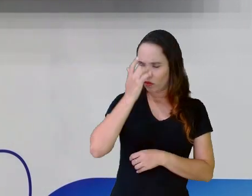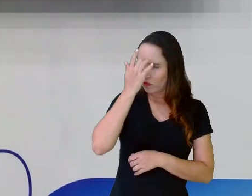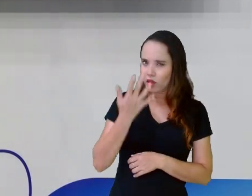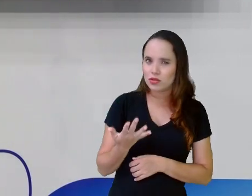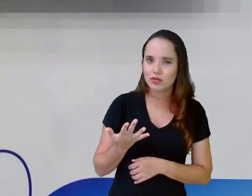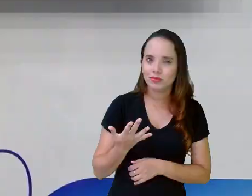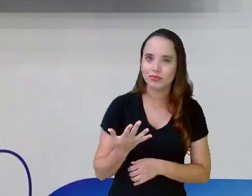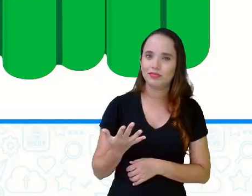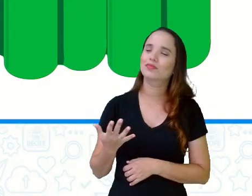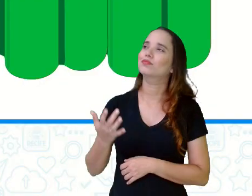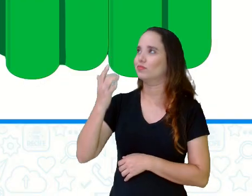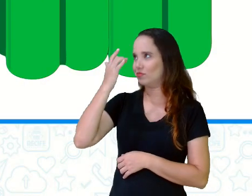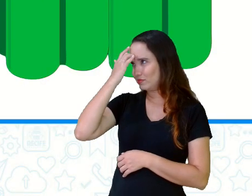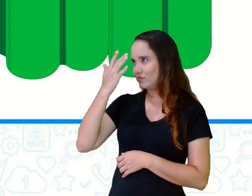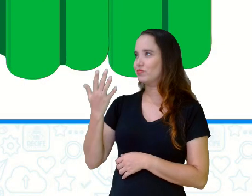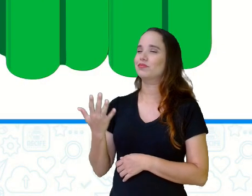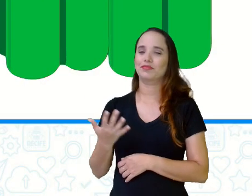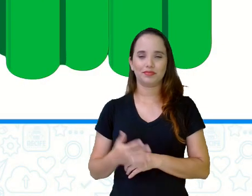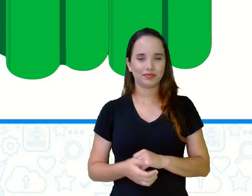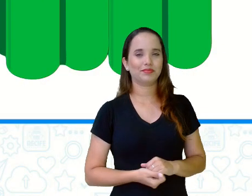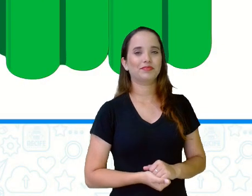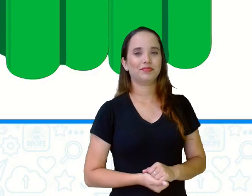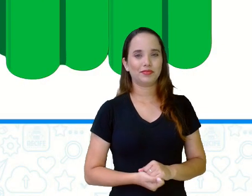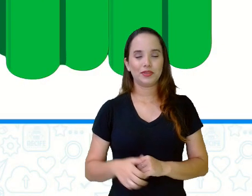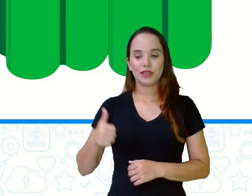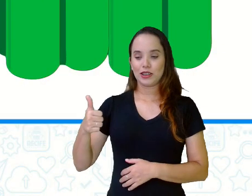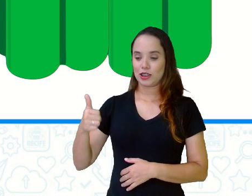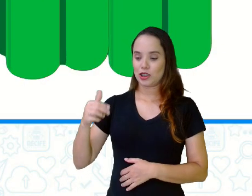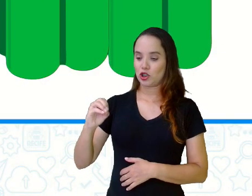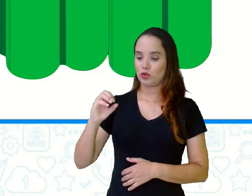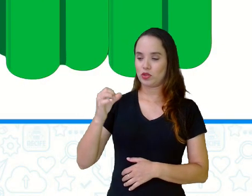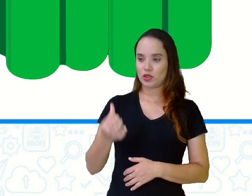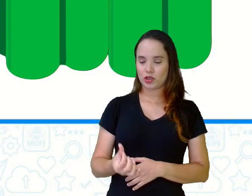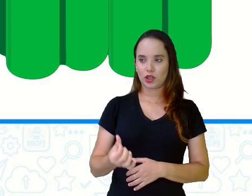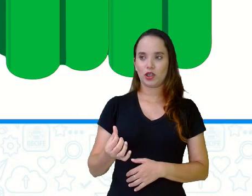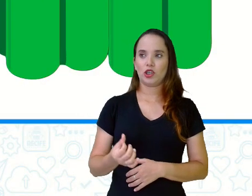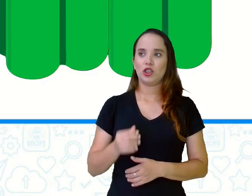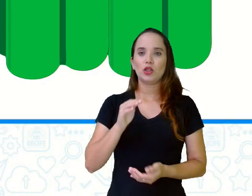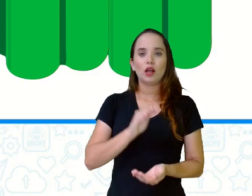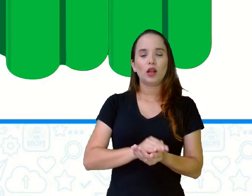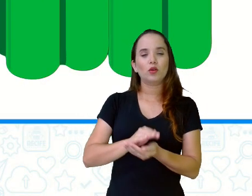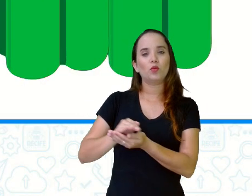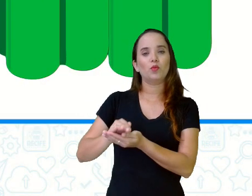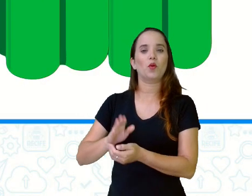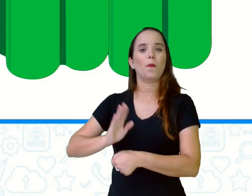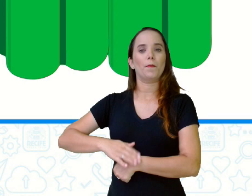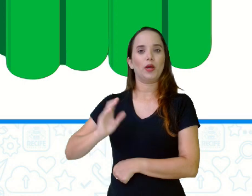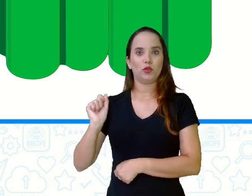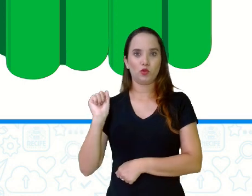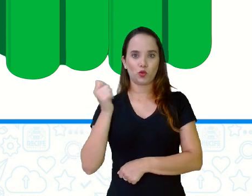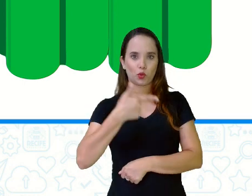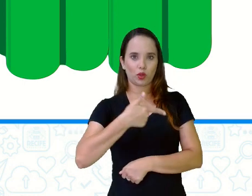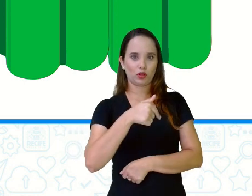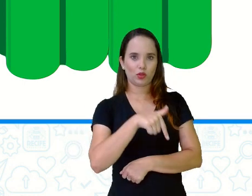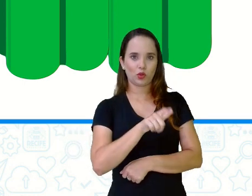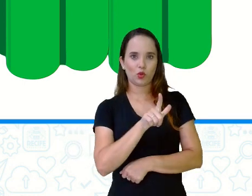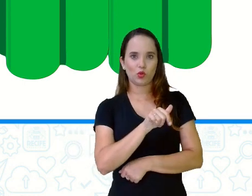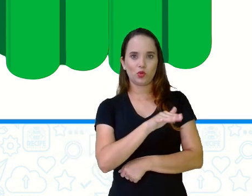É fácil demais. 106 latinhas, Ana juntou a mais que Lúcia.